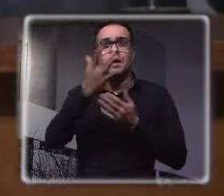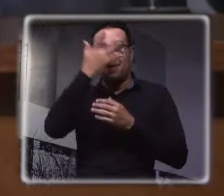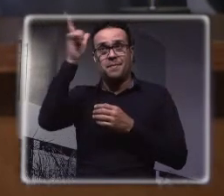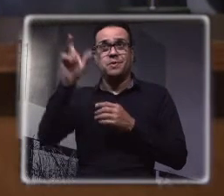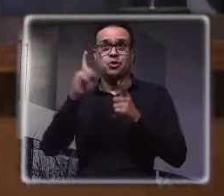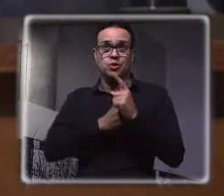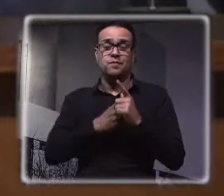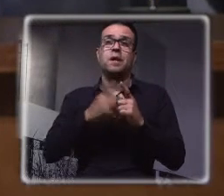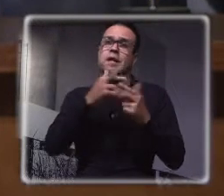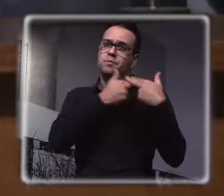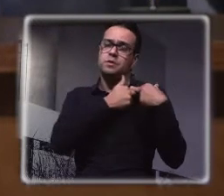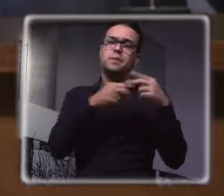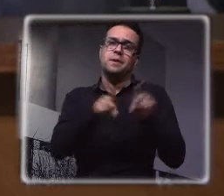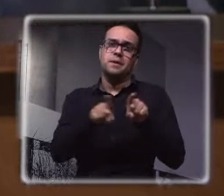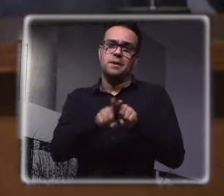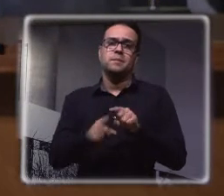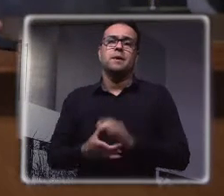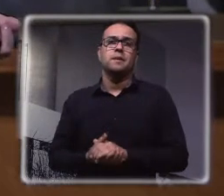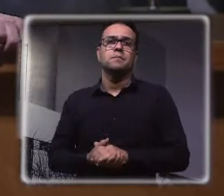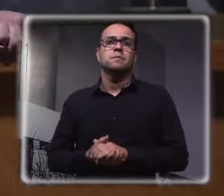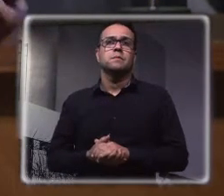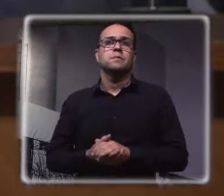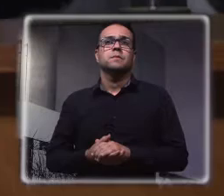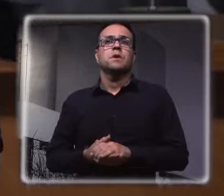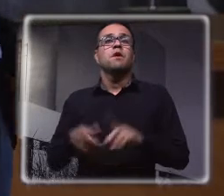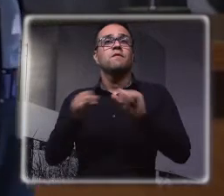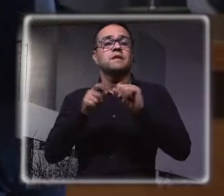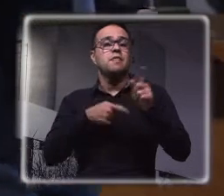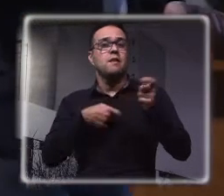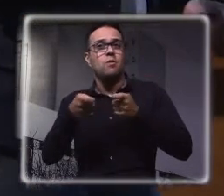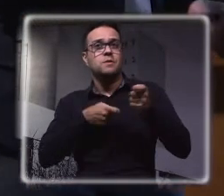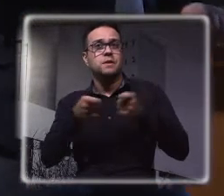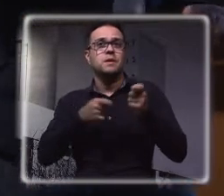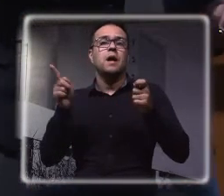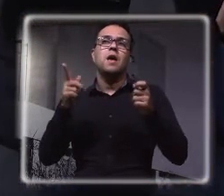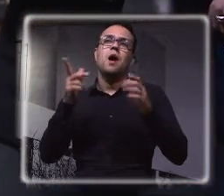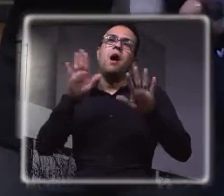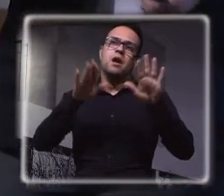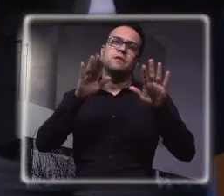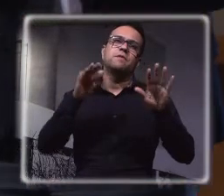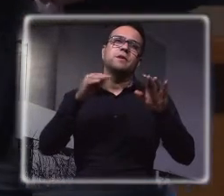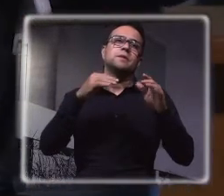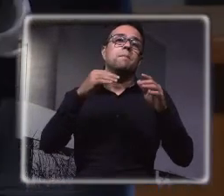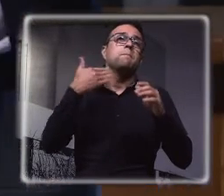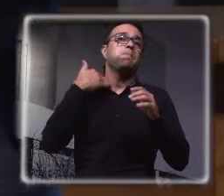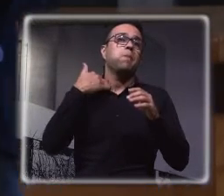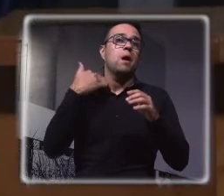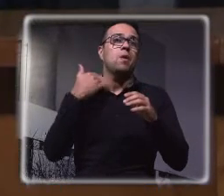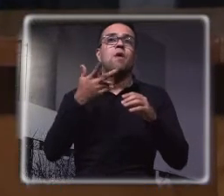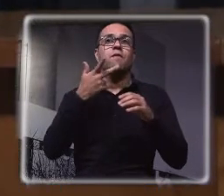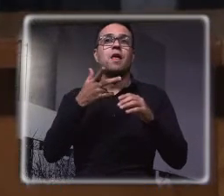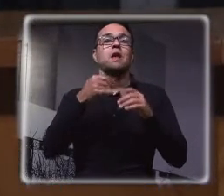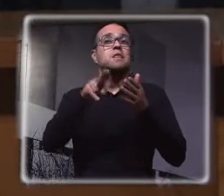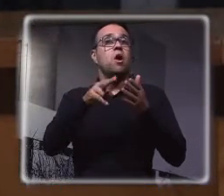entenda essa responsabilidade que ele tem de se colocar numa mesa de negociação. E aí eu até brinco com os bancos, quando eu me reúno com eles, eu digo, não me